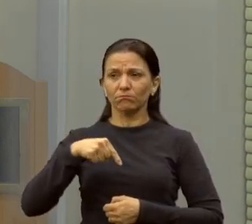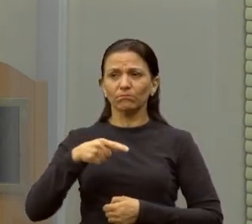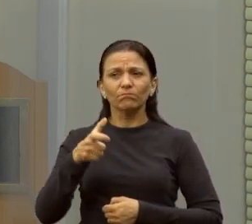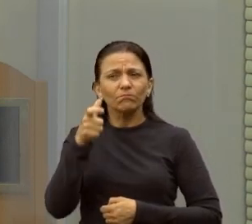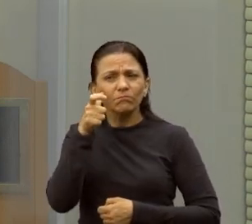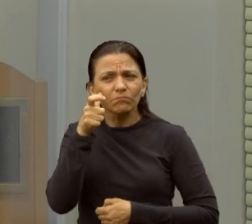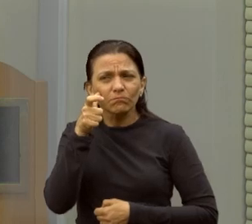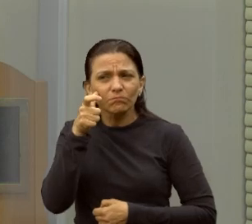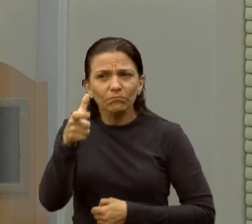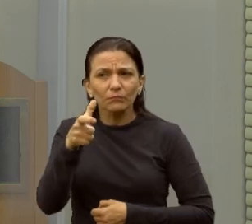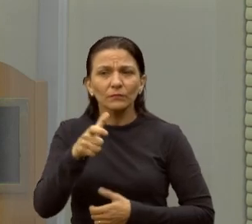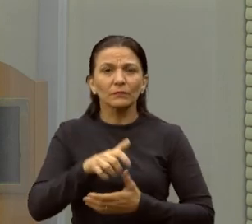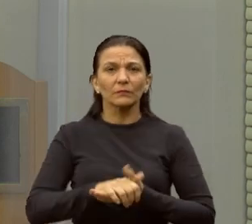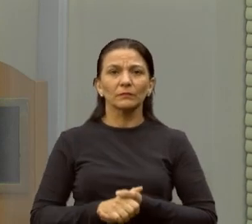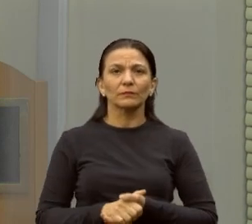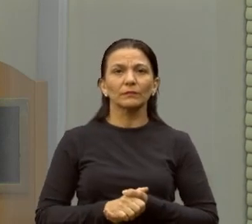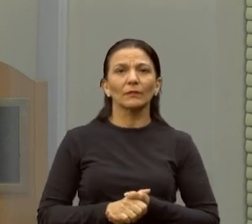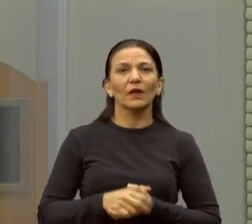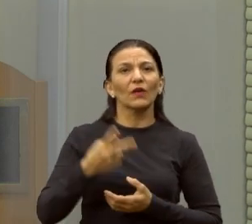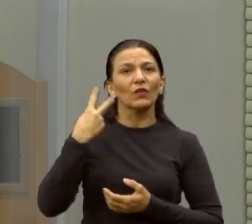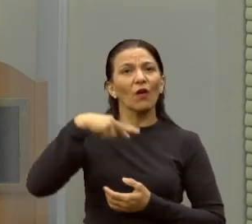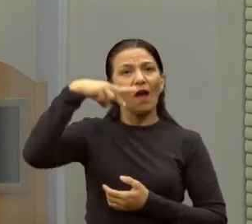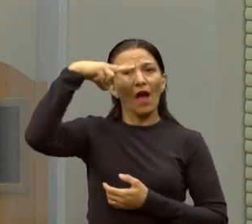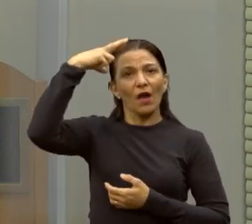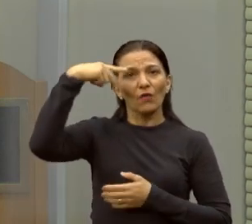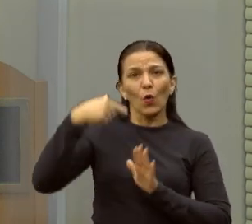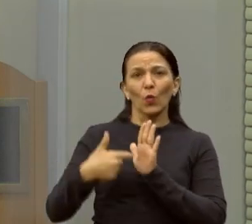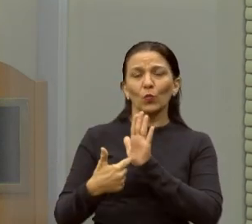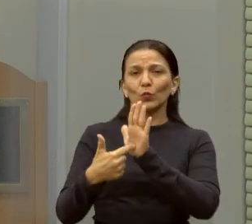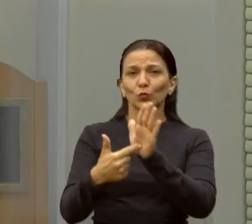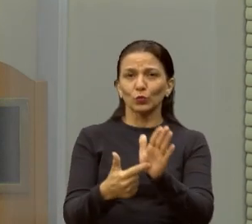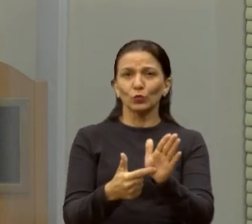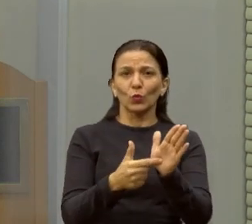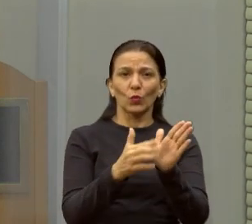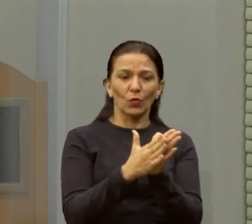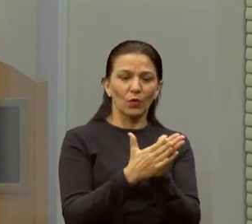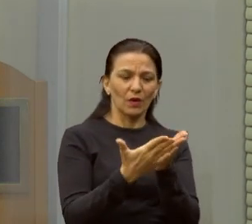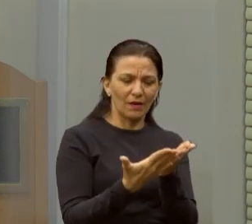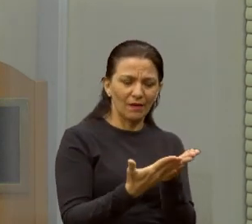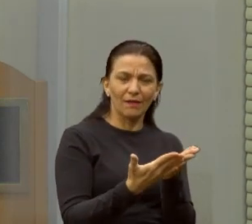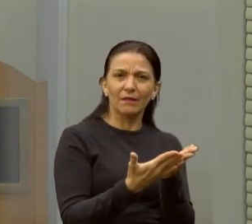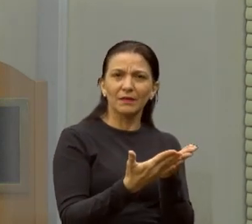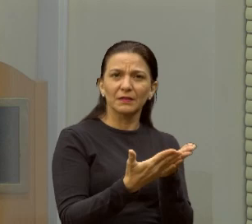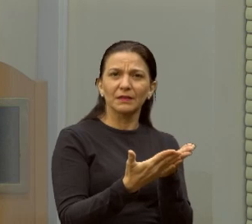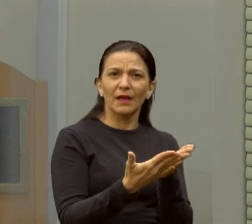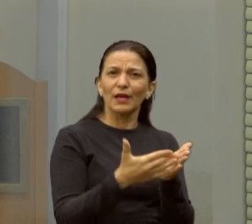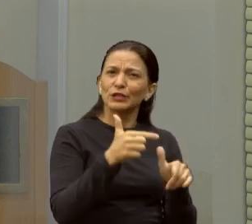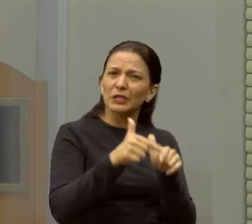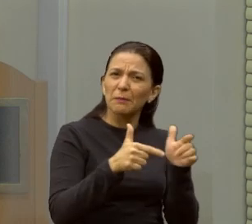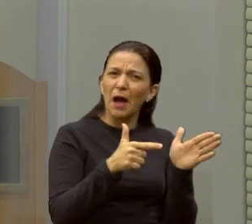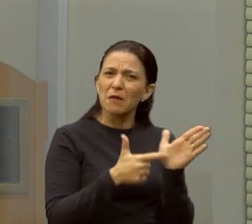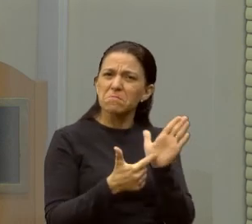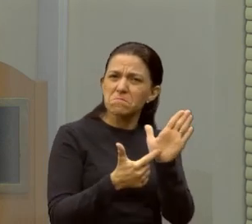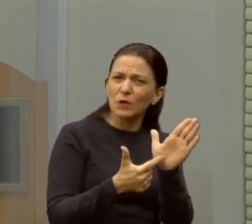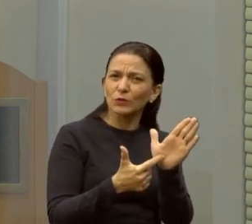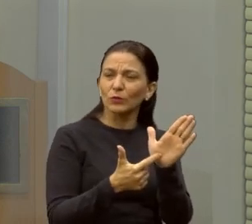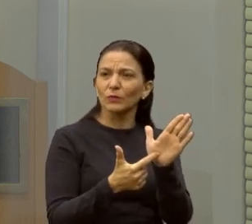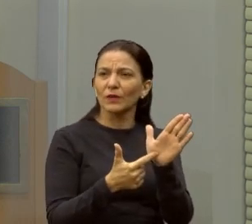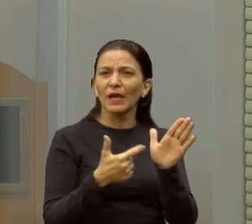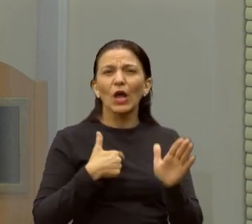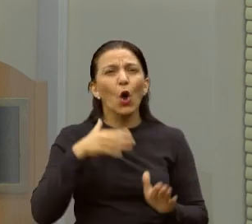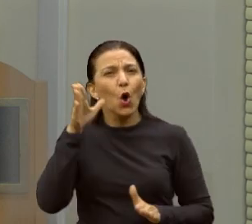curiosidade o Rafa veio aqui mostrou a carteira profissional eu esqueci a minha mas eu quero por